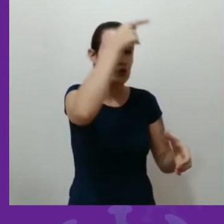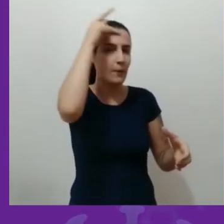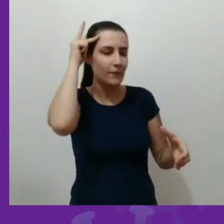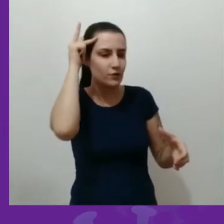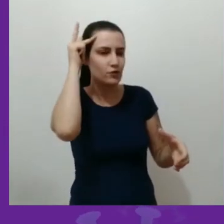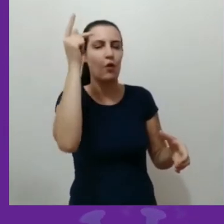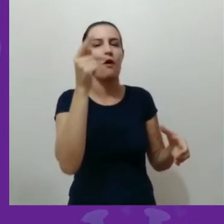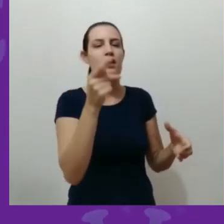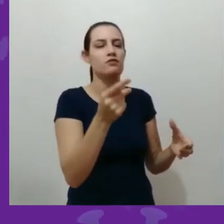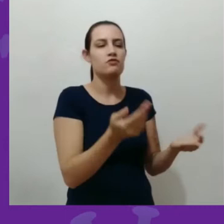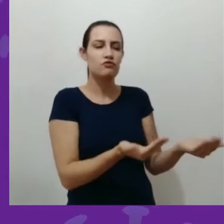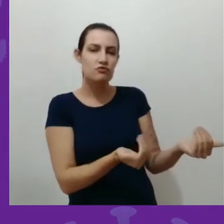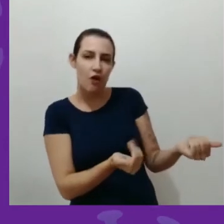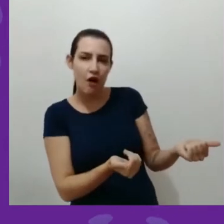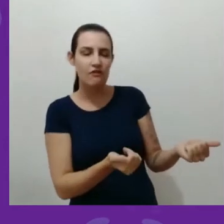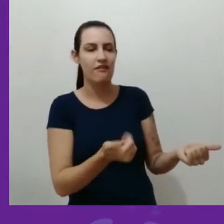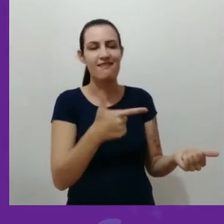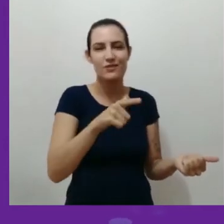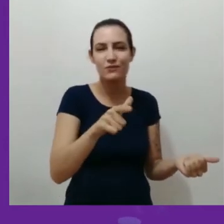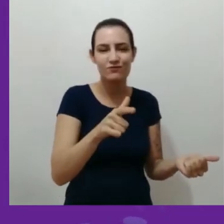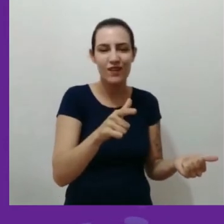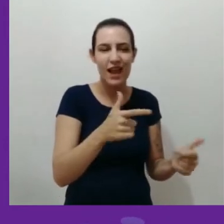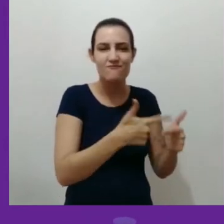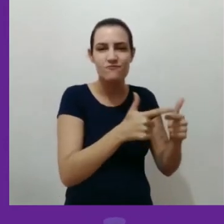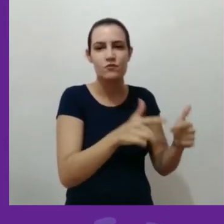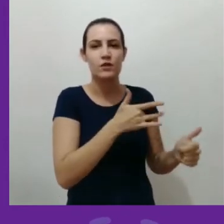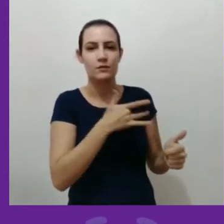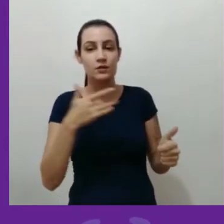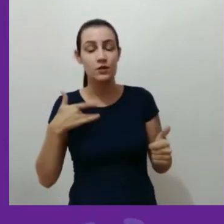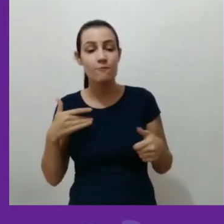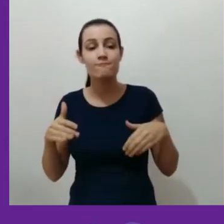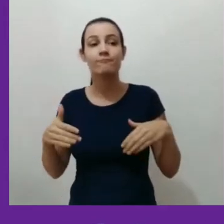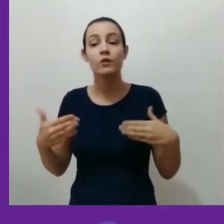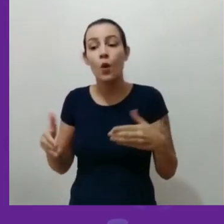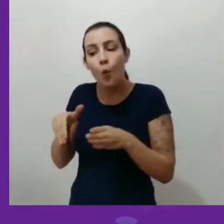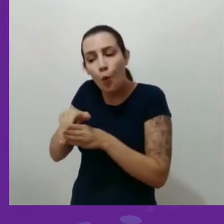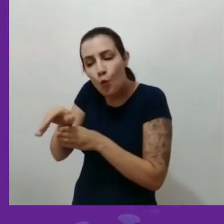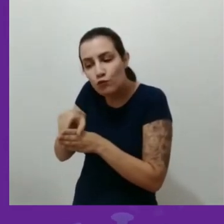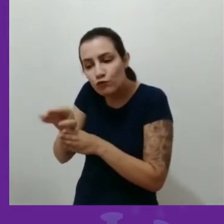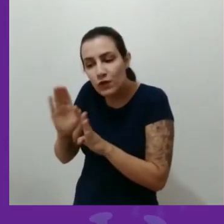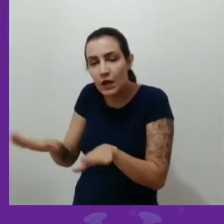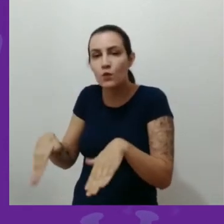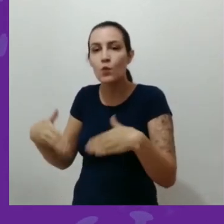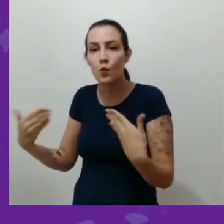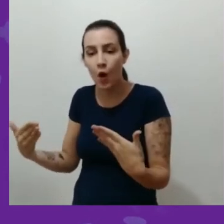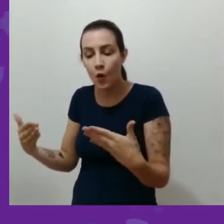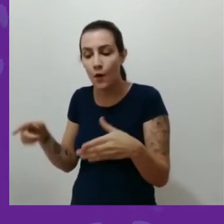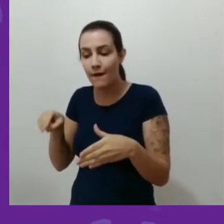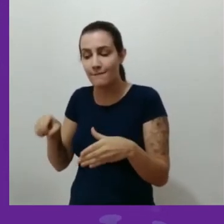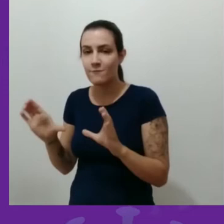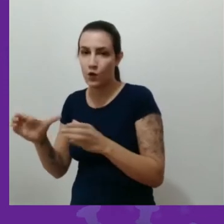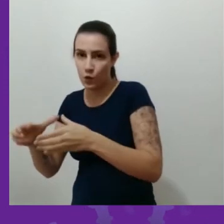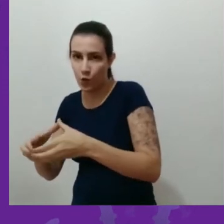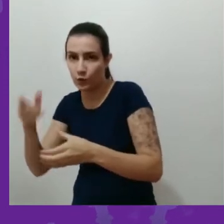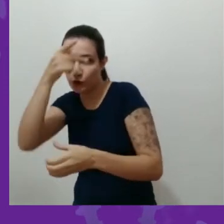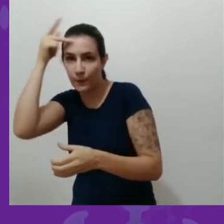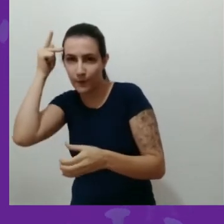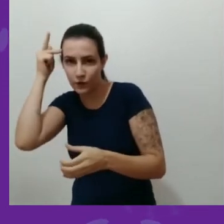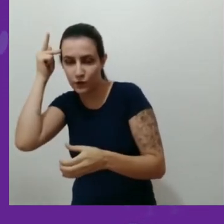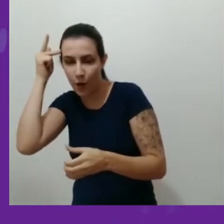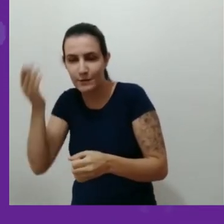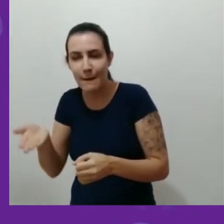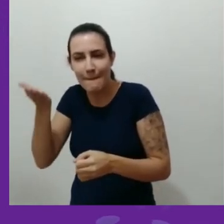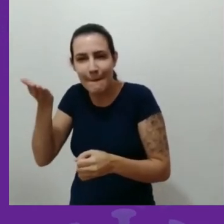de morrer comparado com pessoas mais novas e com pessoas que não têm esses problemas então qual o conselho que a gente tem dado todas as